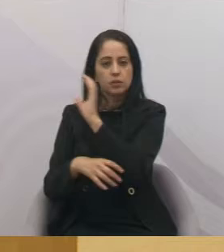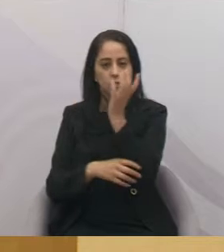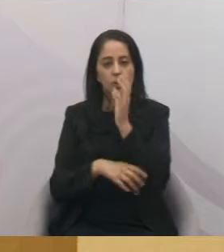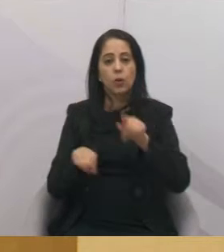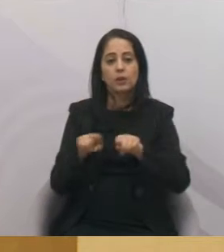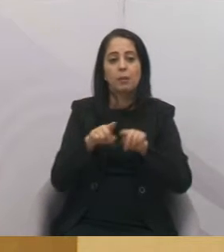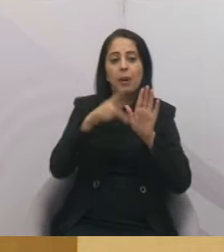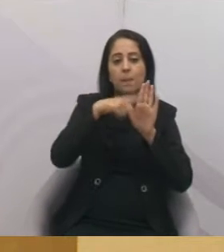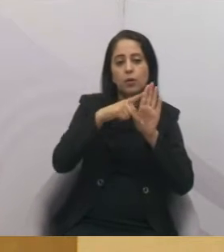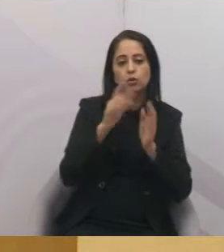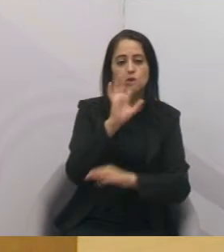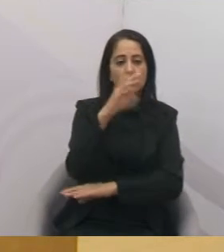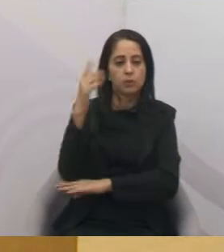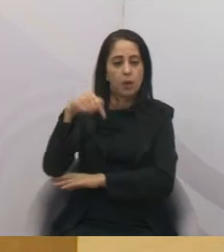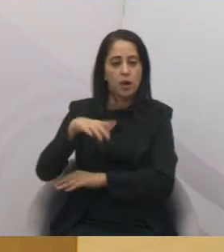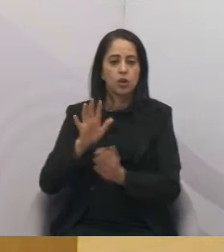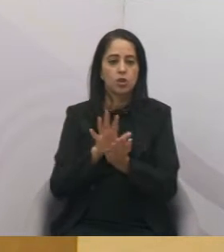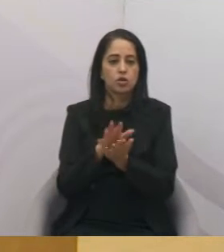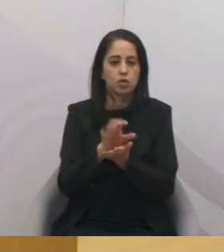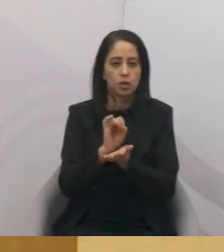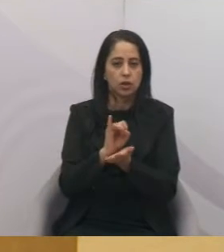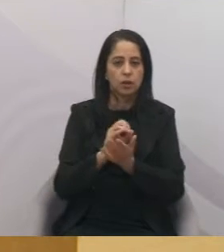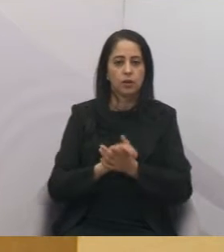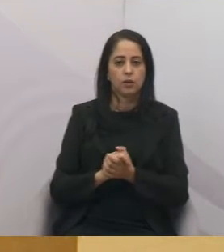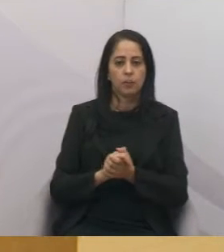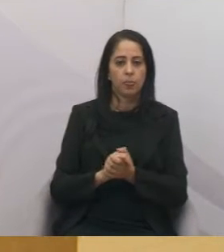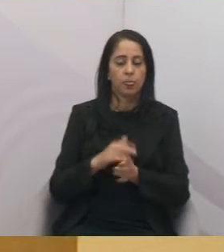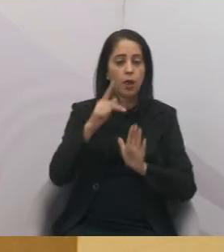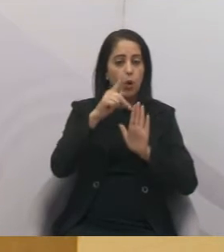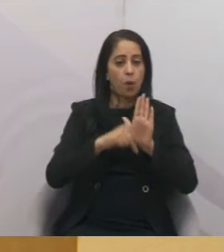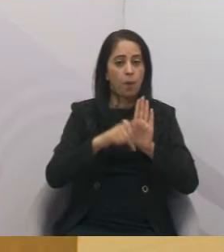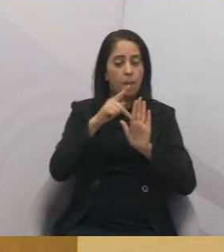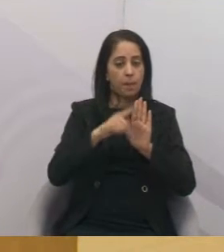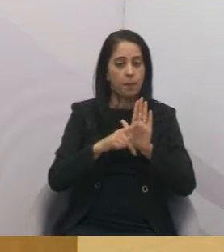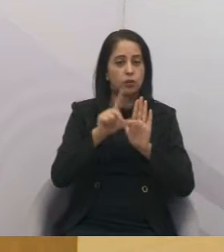projetos ambientais do município de Jacareí. Ademais, que o projeto de